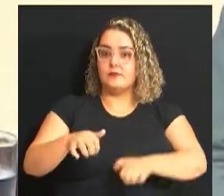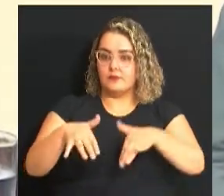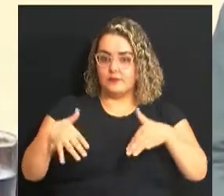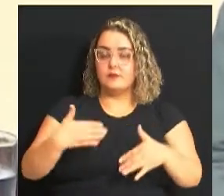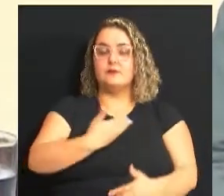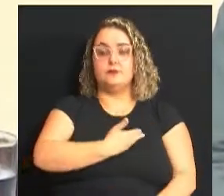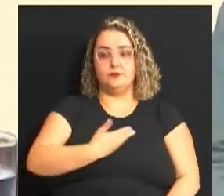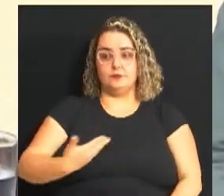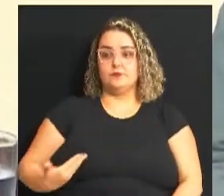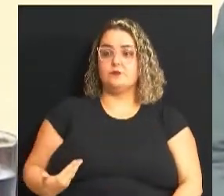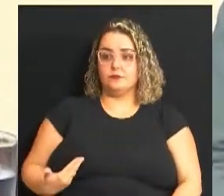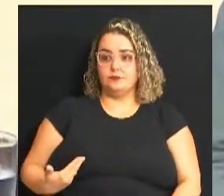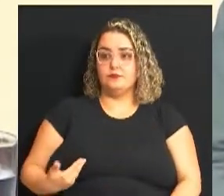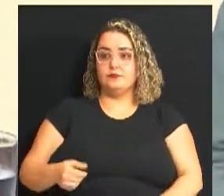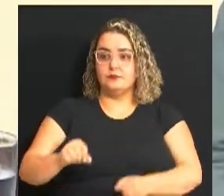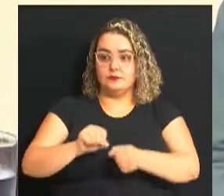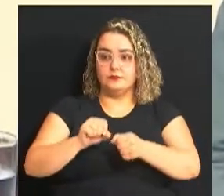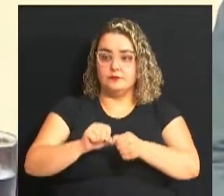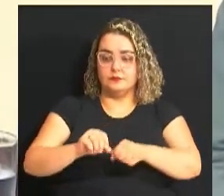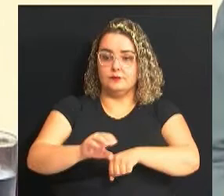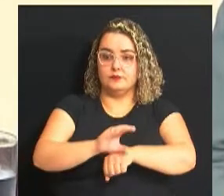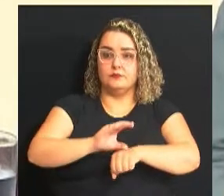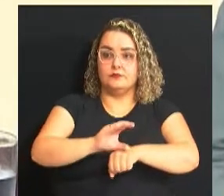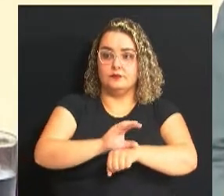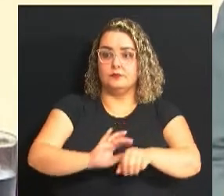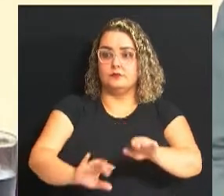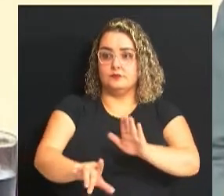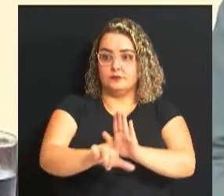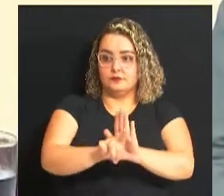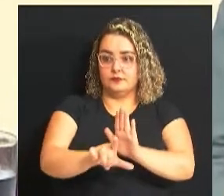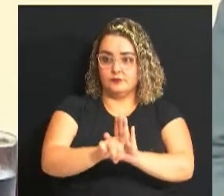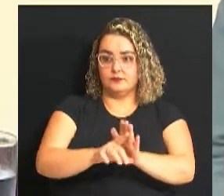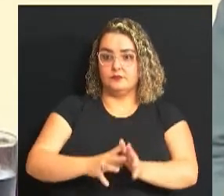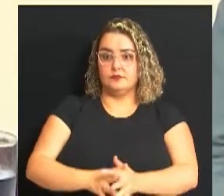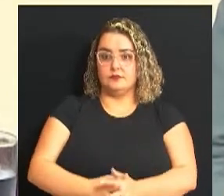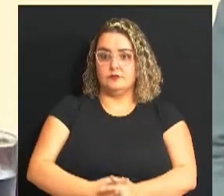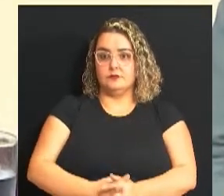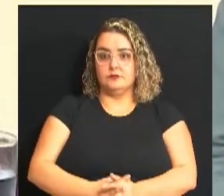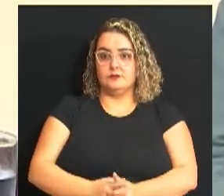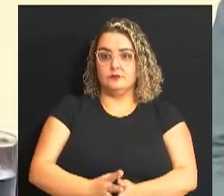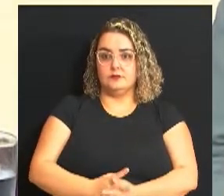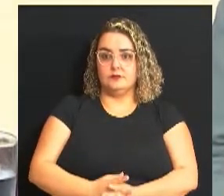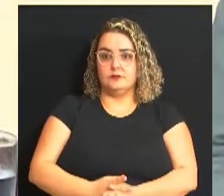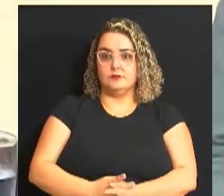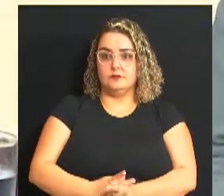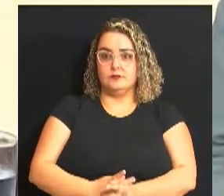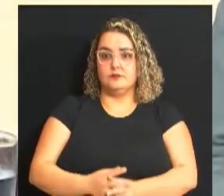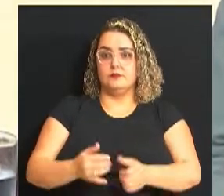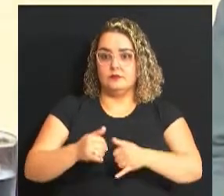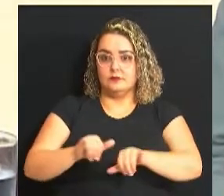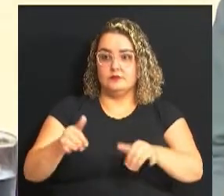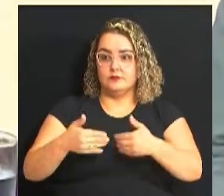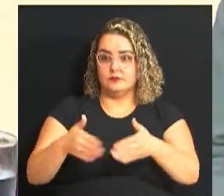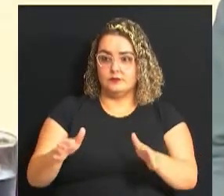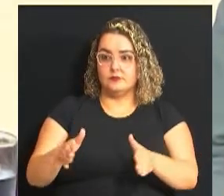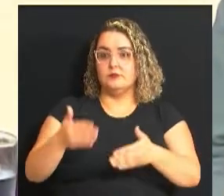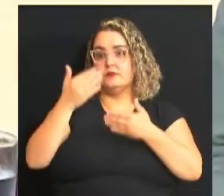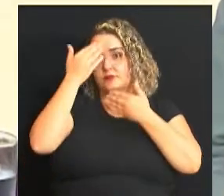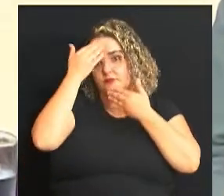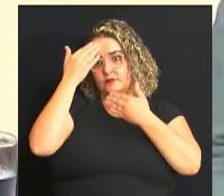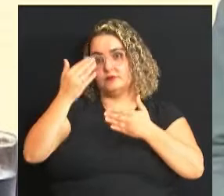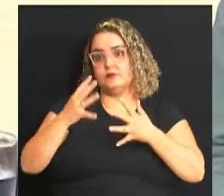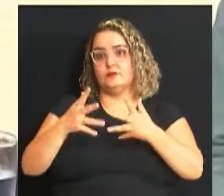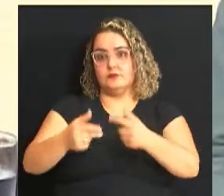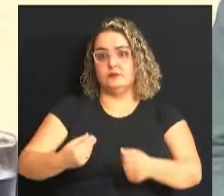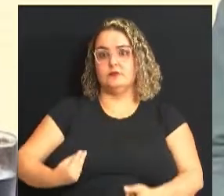pública promovida pela Comissão de Constituição e Legalidade, e declarada aberta, agradecer a todos os